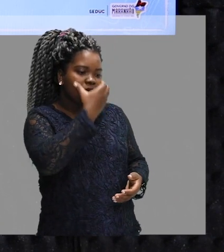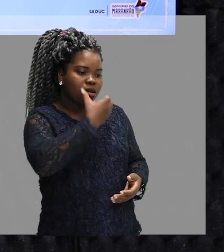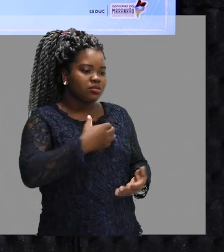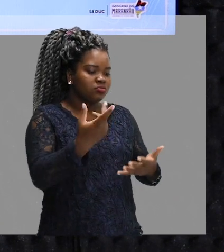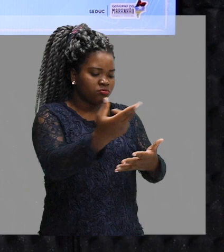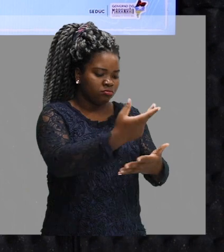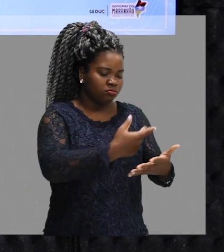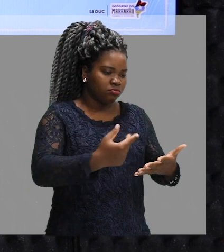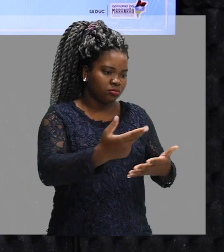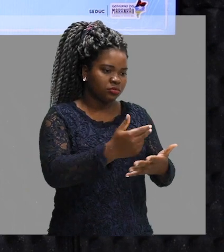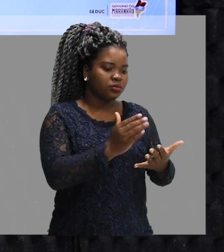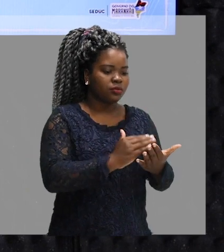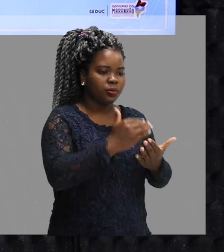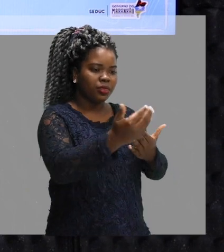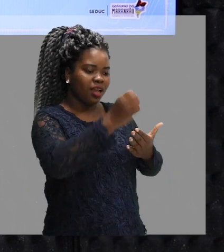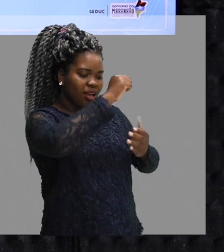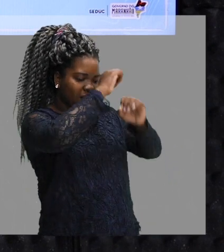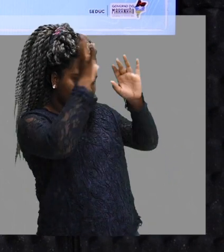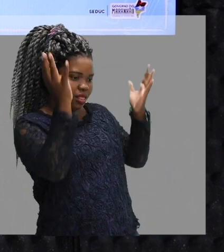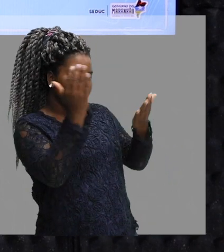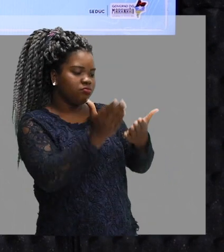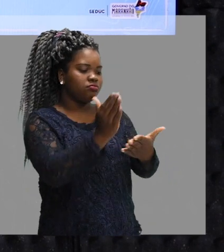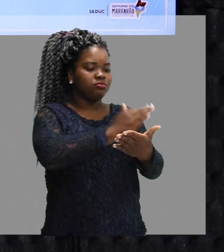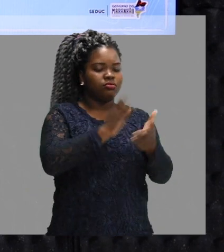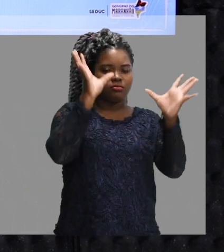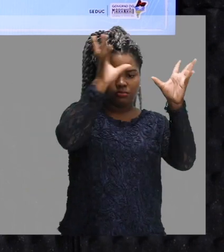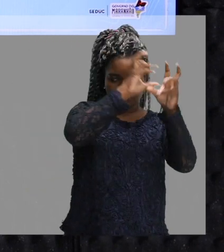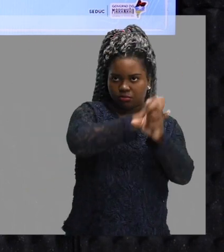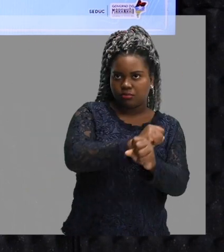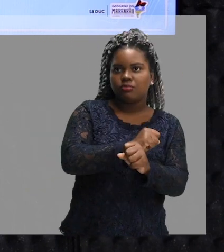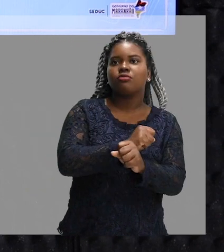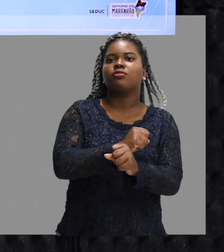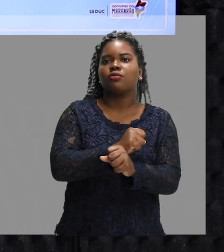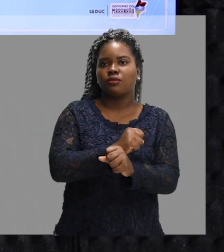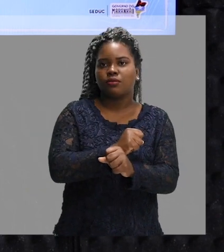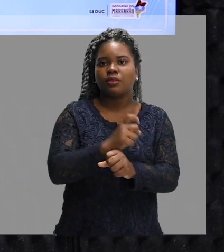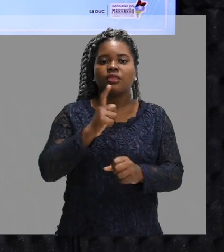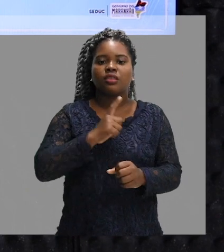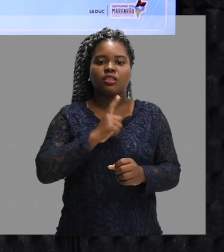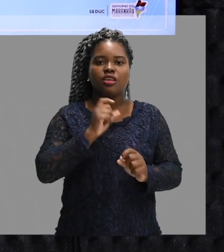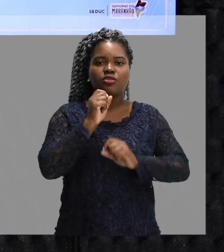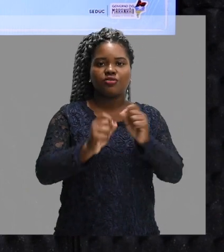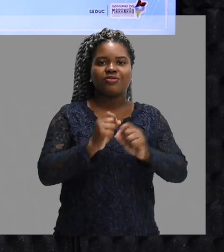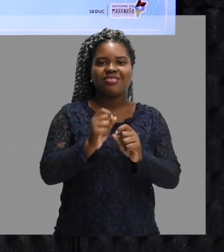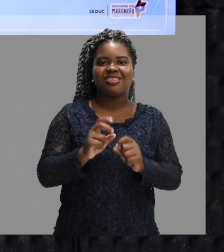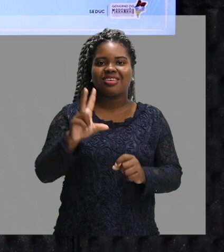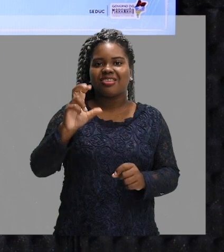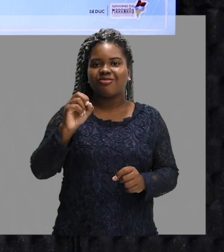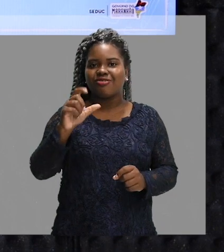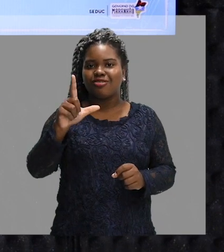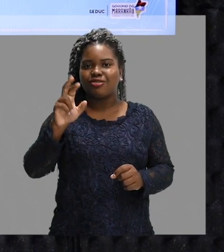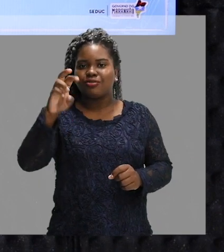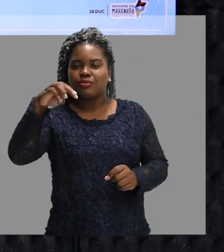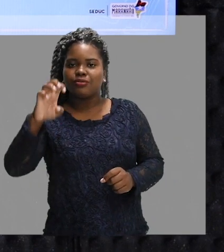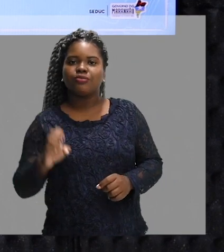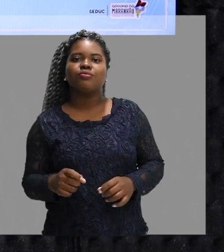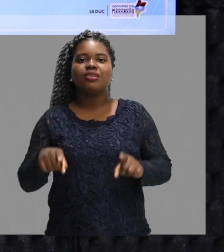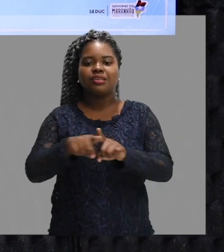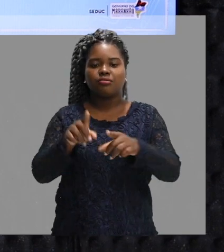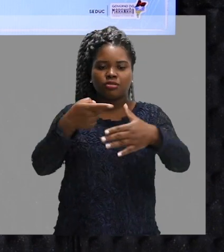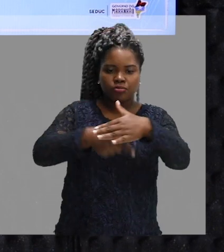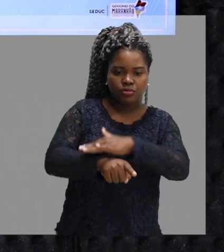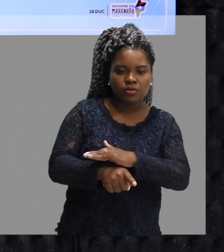mais clara de um lado, mais escura do outro, vermelho claro. Ela vai ter a noção de volume e profundidade. Na pintura